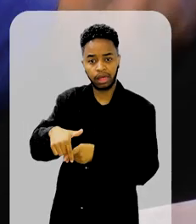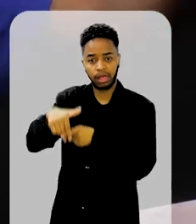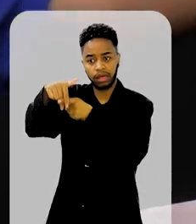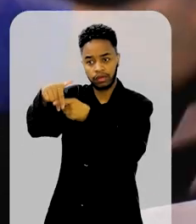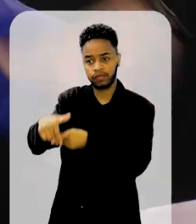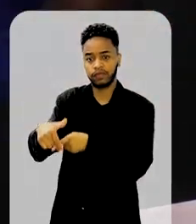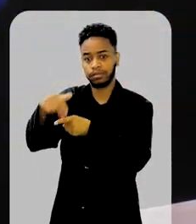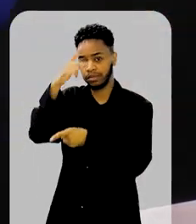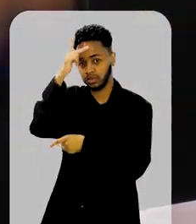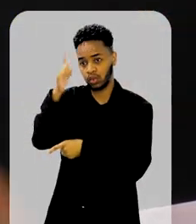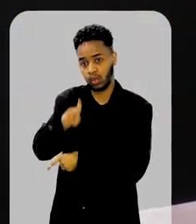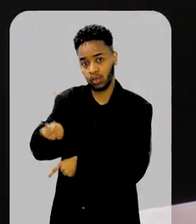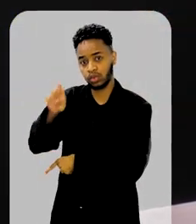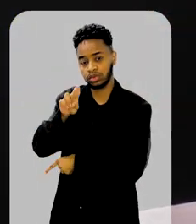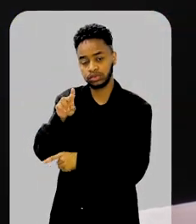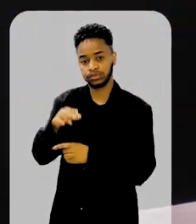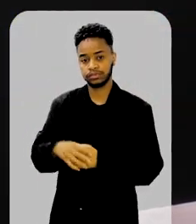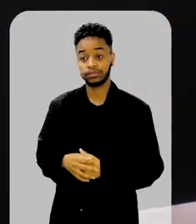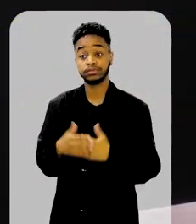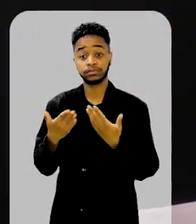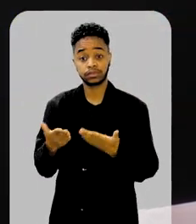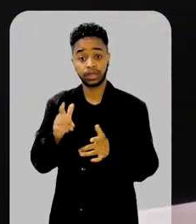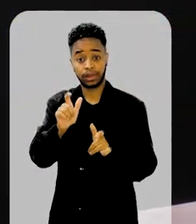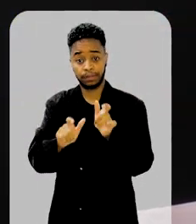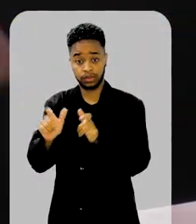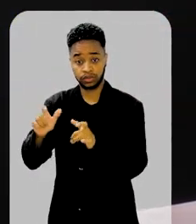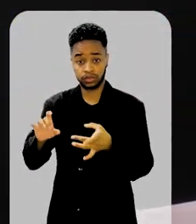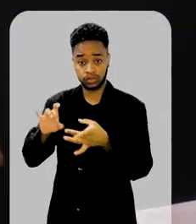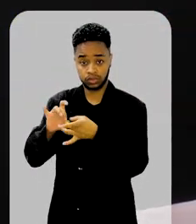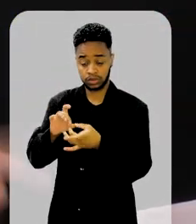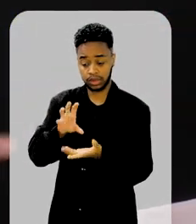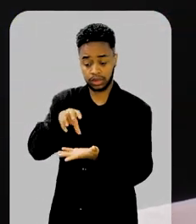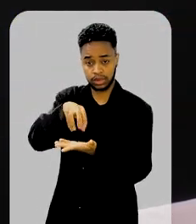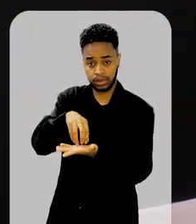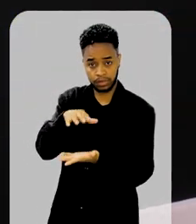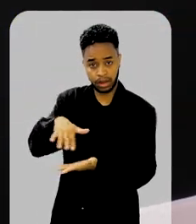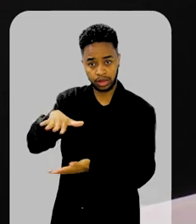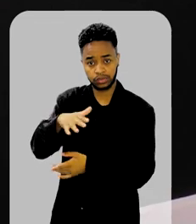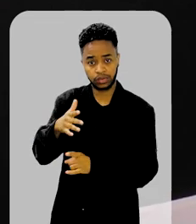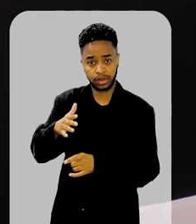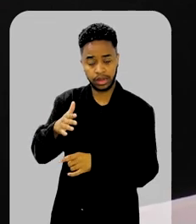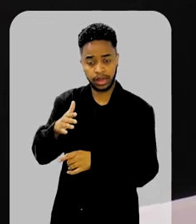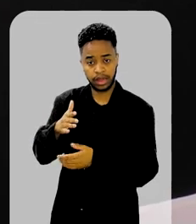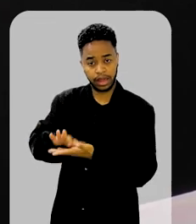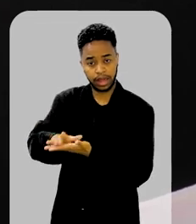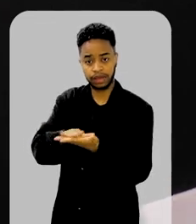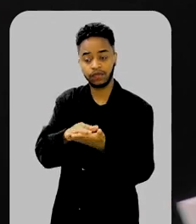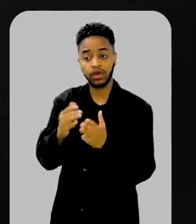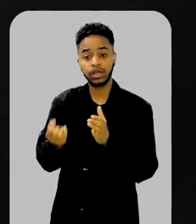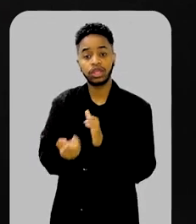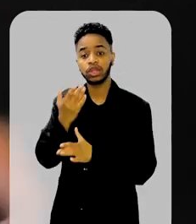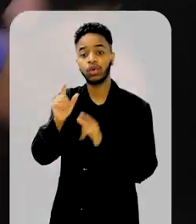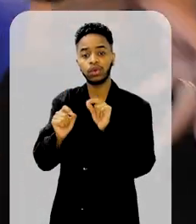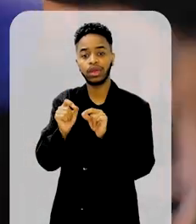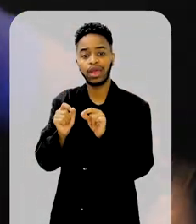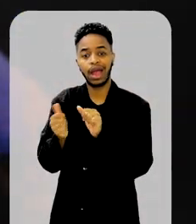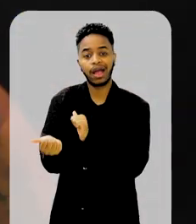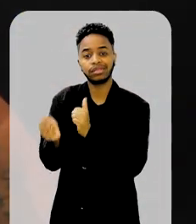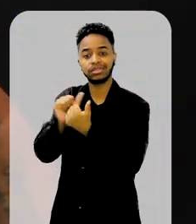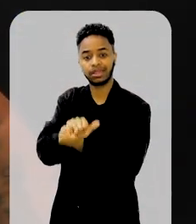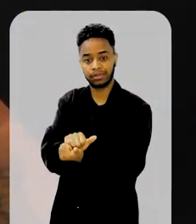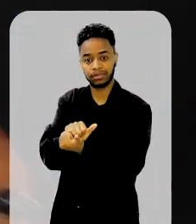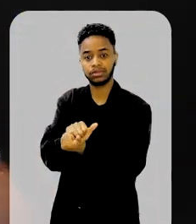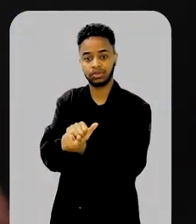coisa feita de vime que a pessoa vai vestir o pessoal do departamento de carnaval criou Para eles um